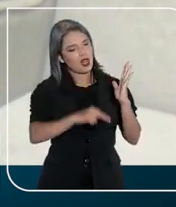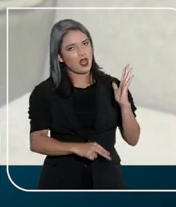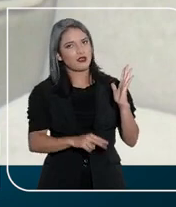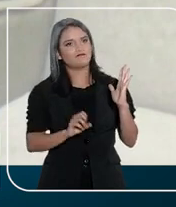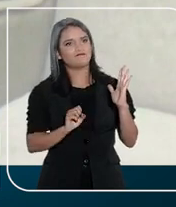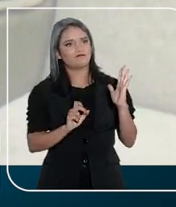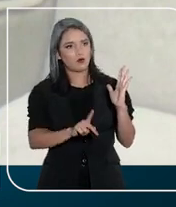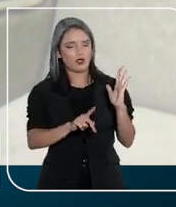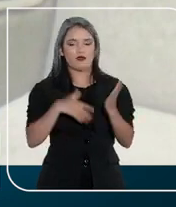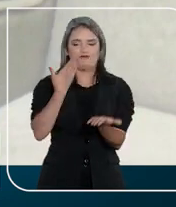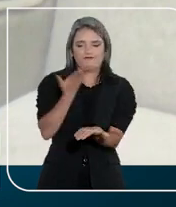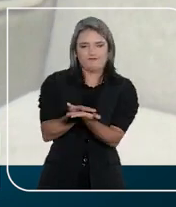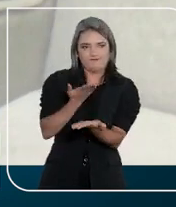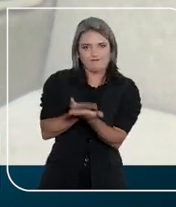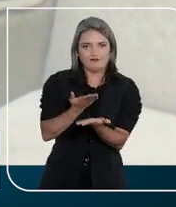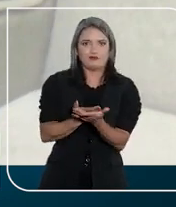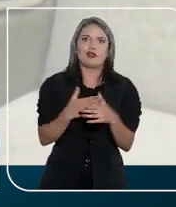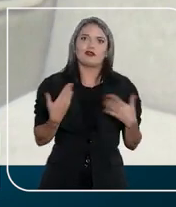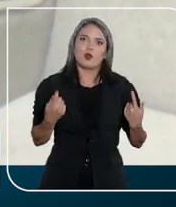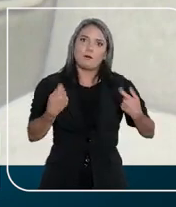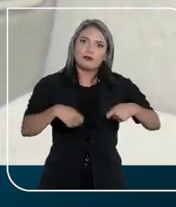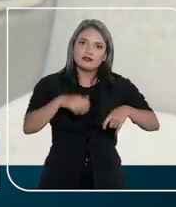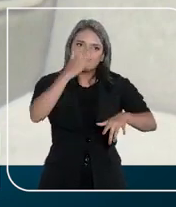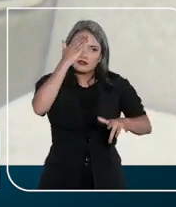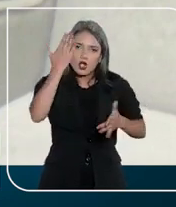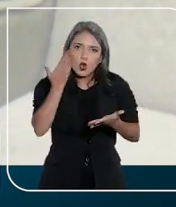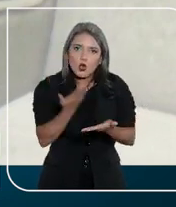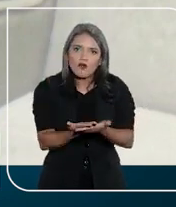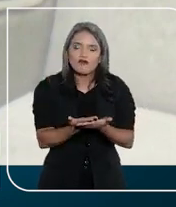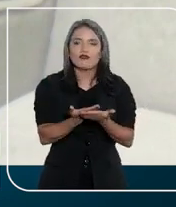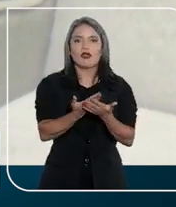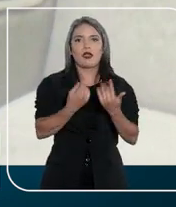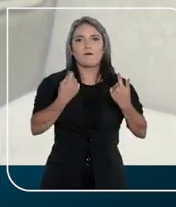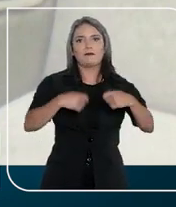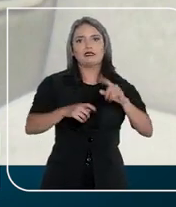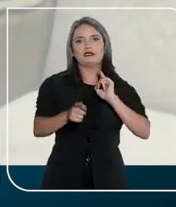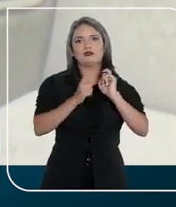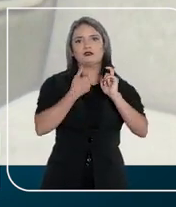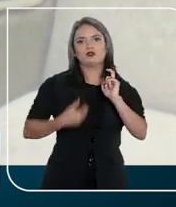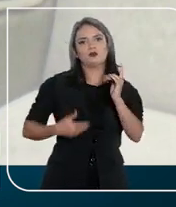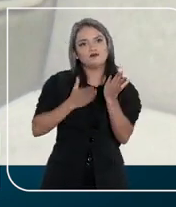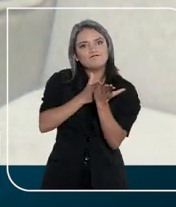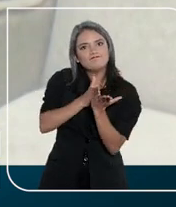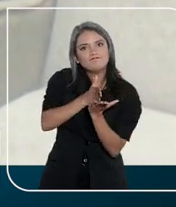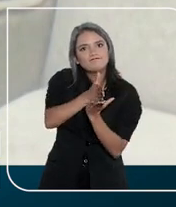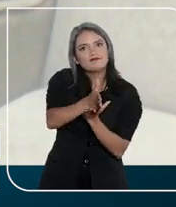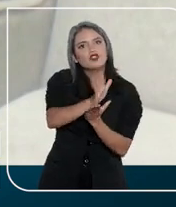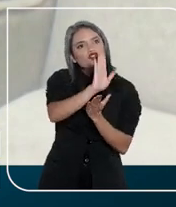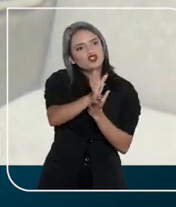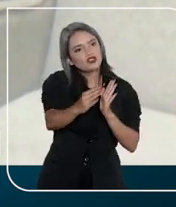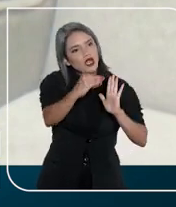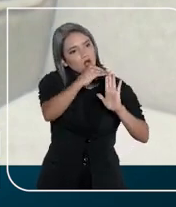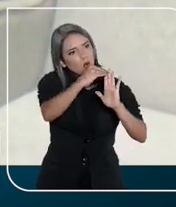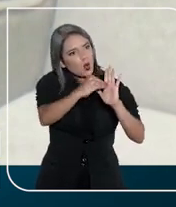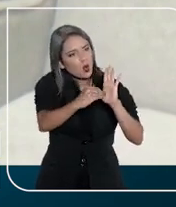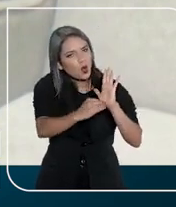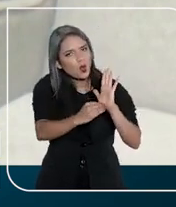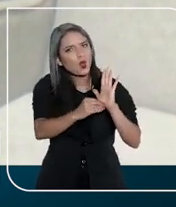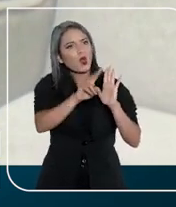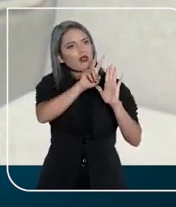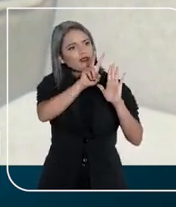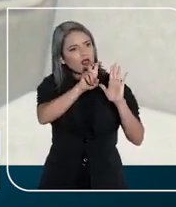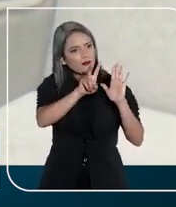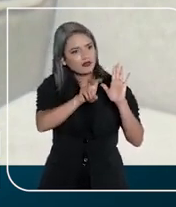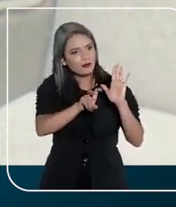administração pública, né, o princípio da confiança recíproca, da lealdade da administração pública, que afirmou ali no edital, com todas as letras, que